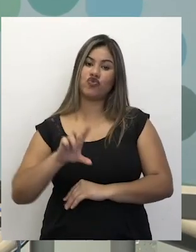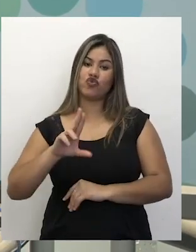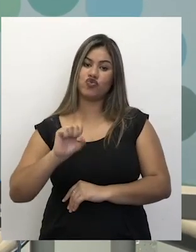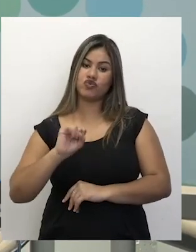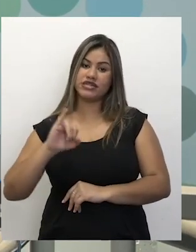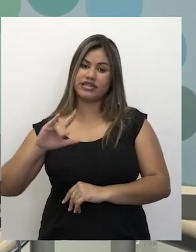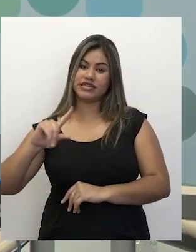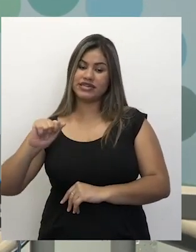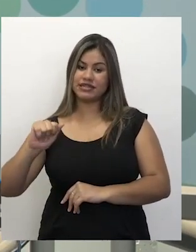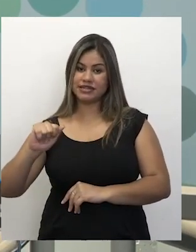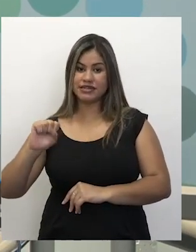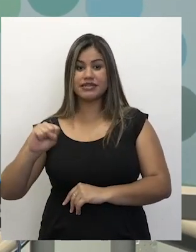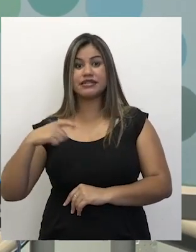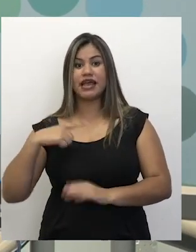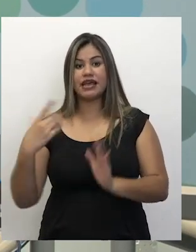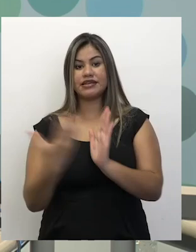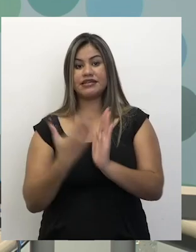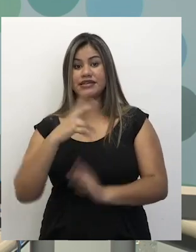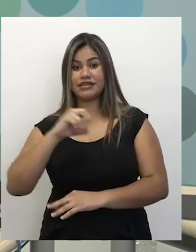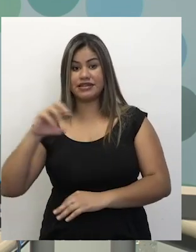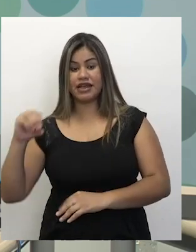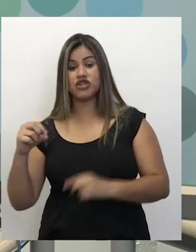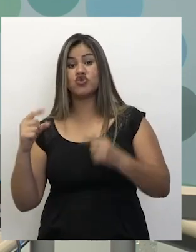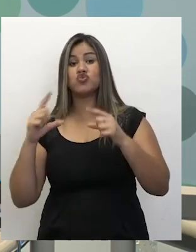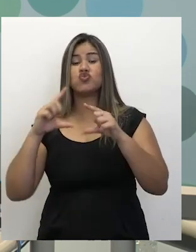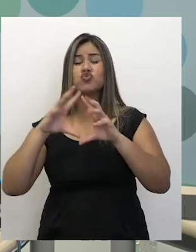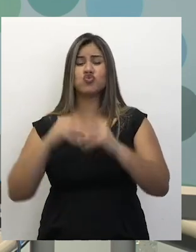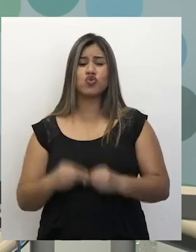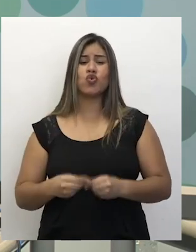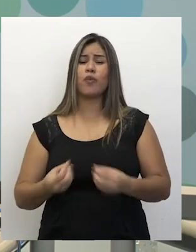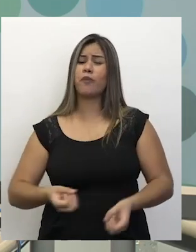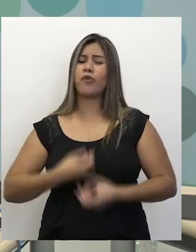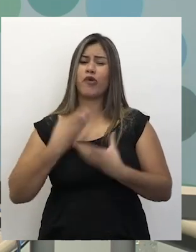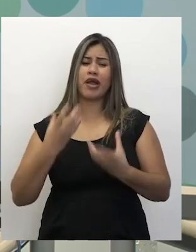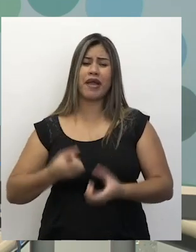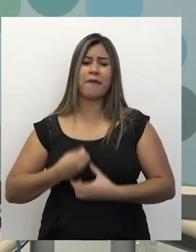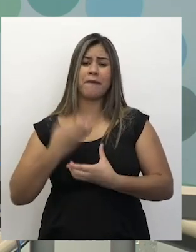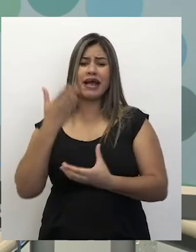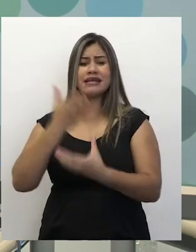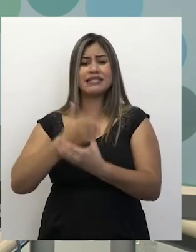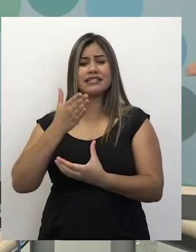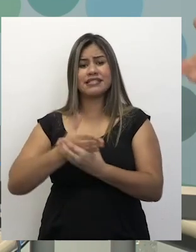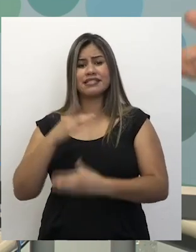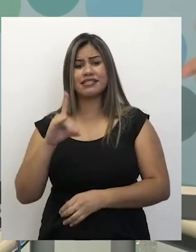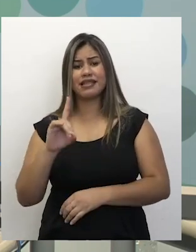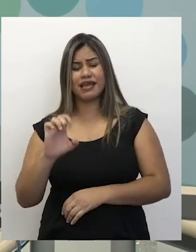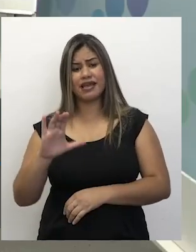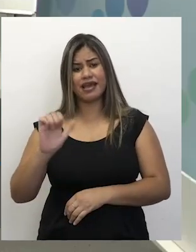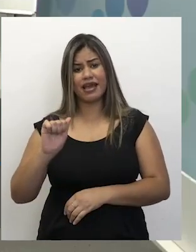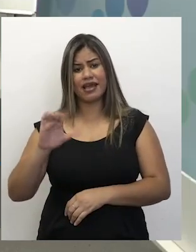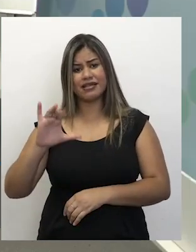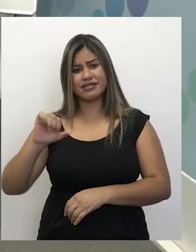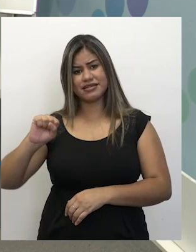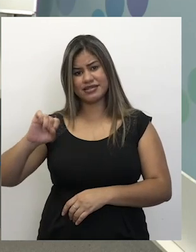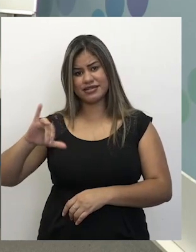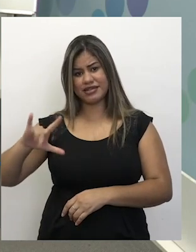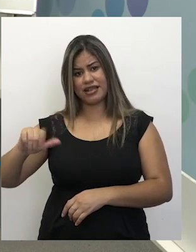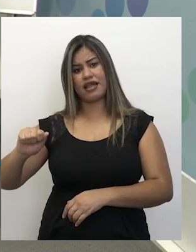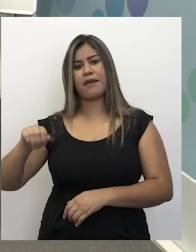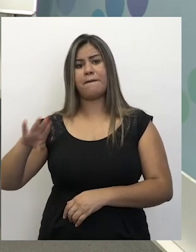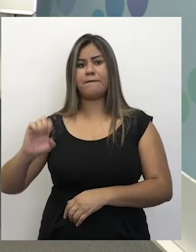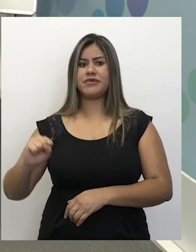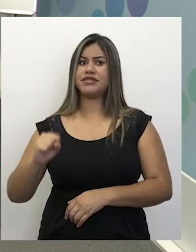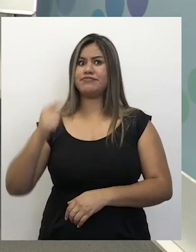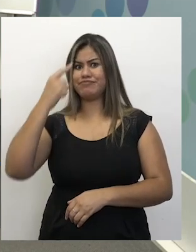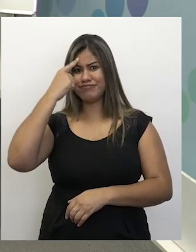500 páginas todas em versos decassílabos igual esse professor nativo de mostrar essas páginas é 500 por todos os